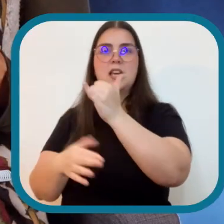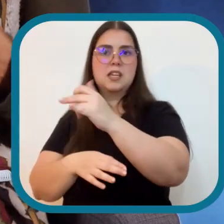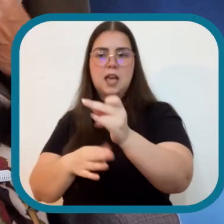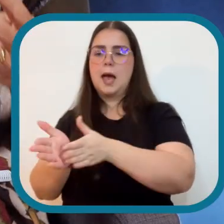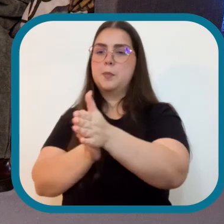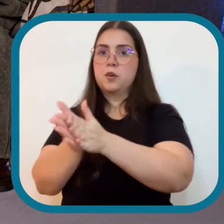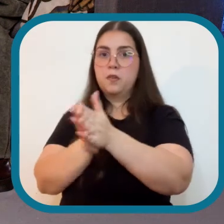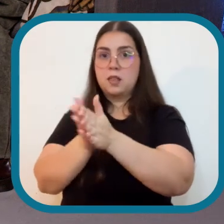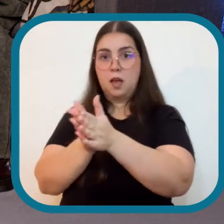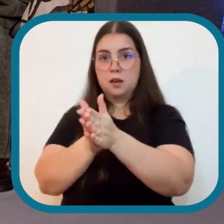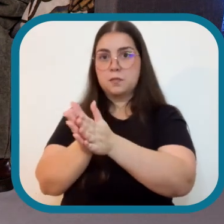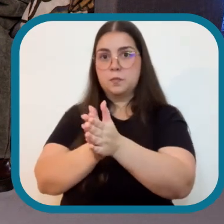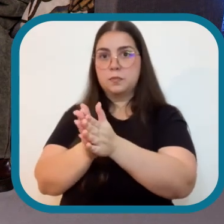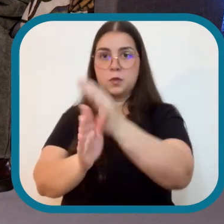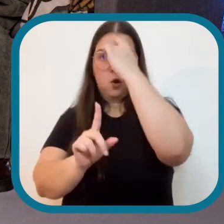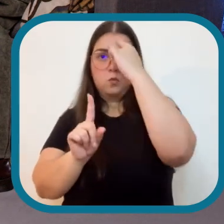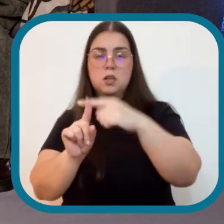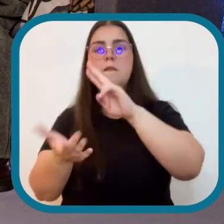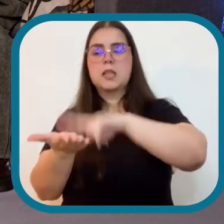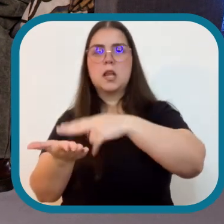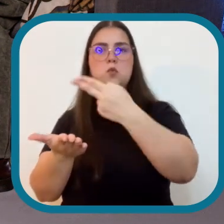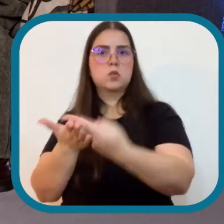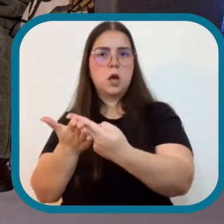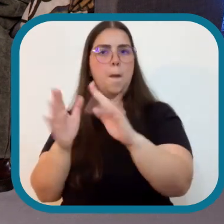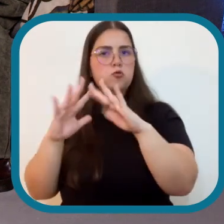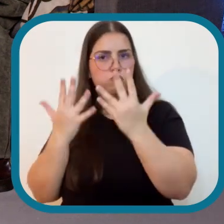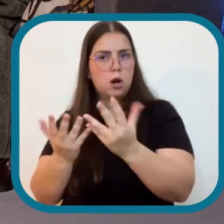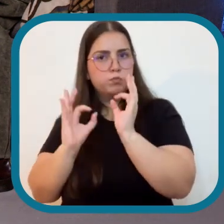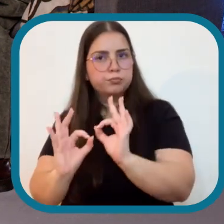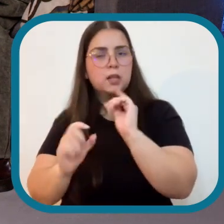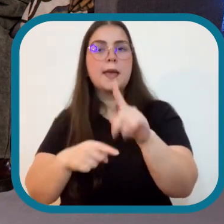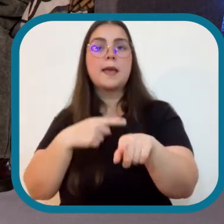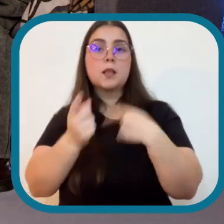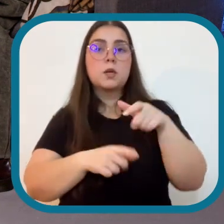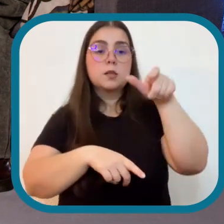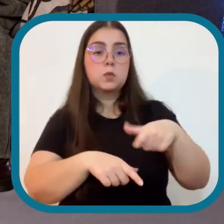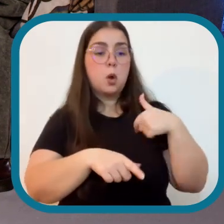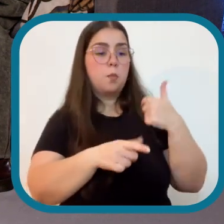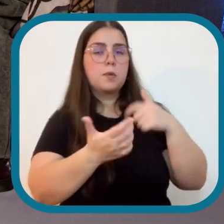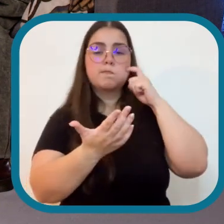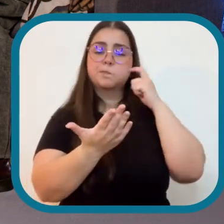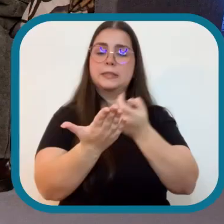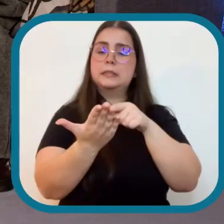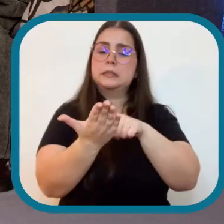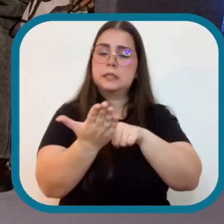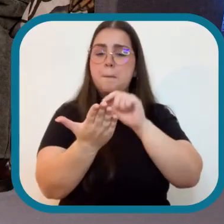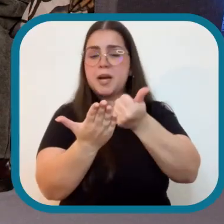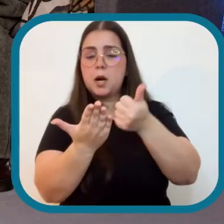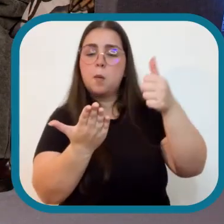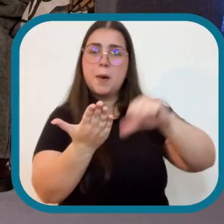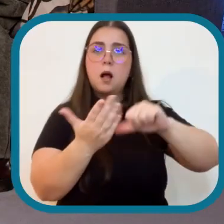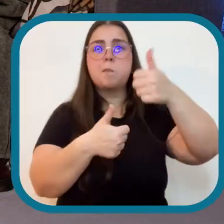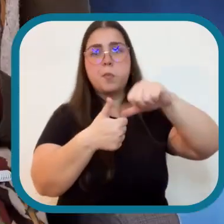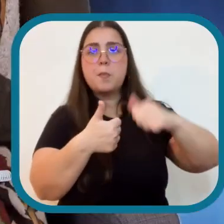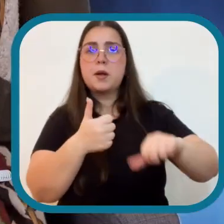utilizada para fazer a tradução, não é? O grosso do trabalho, e depois o que o tradutor tem de fazer é verificar se aquilo ficou bem feito ou